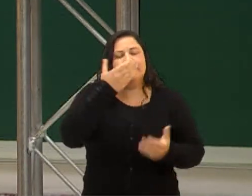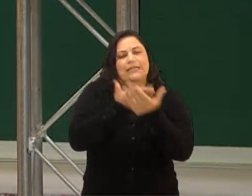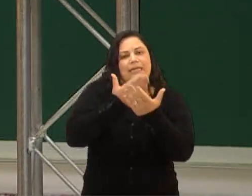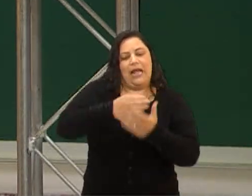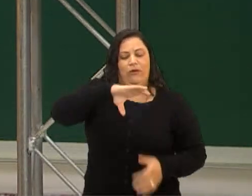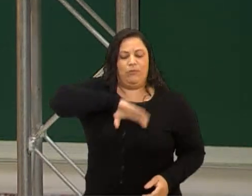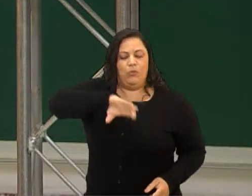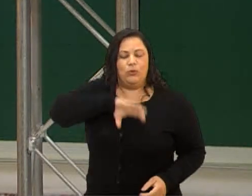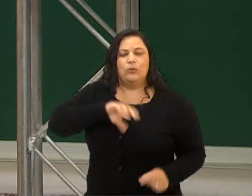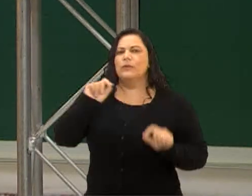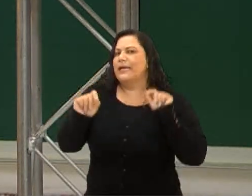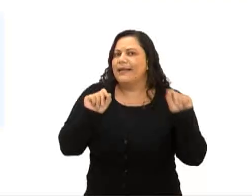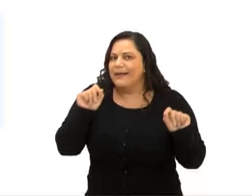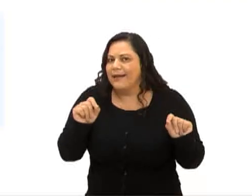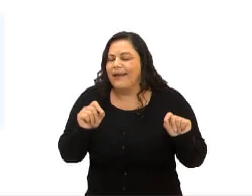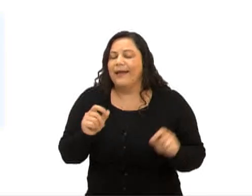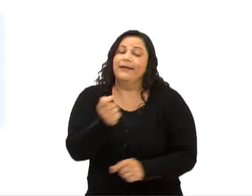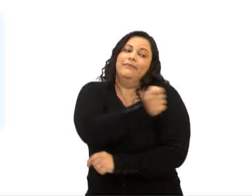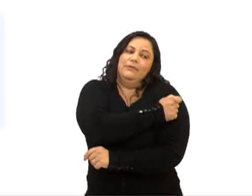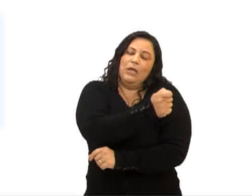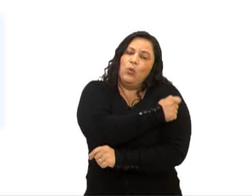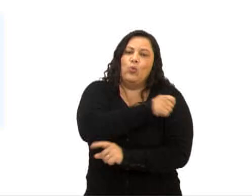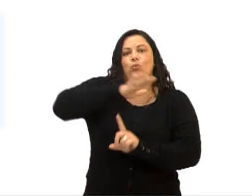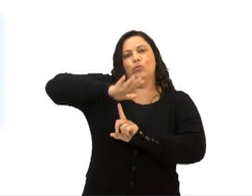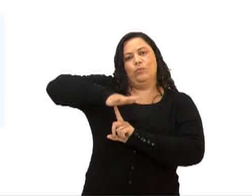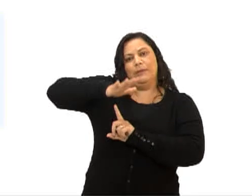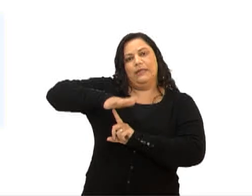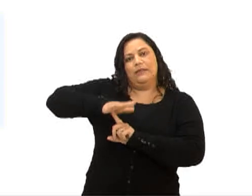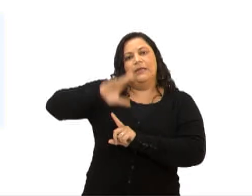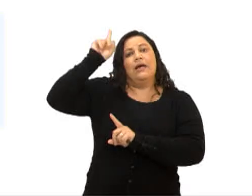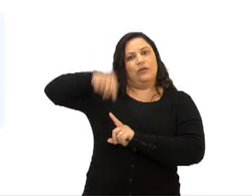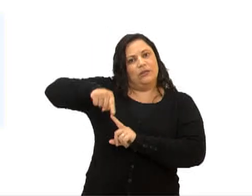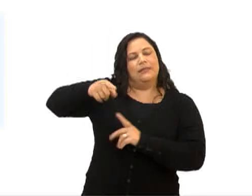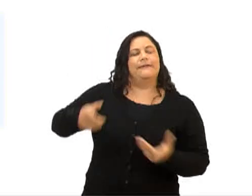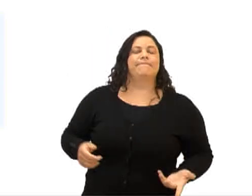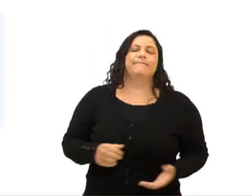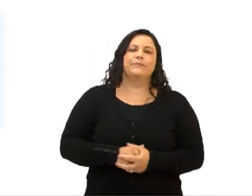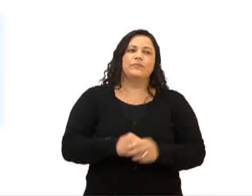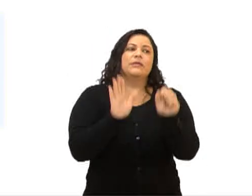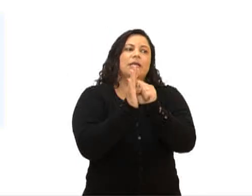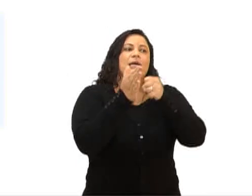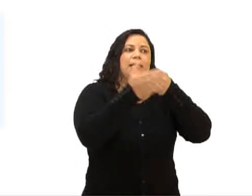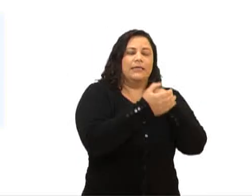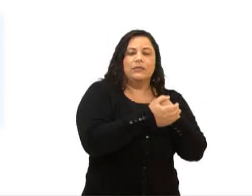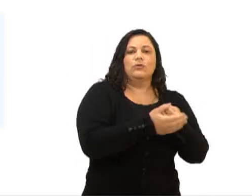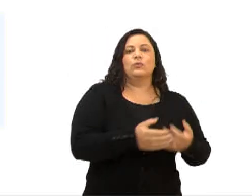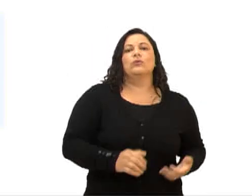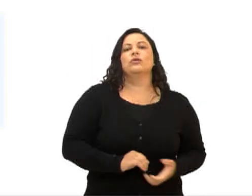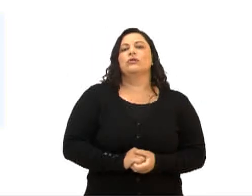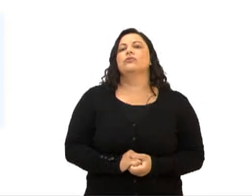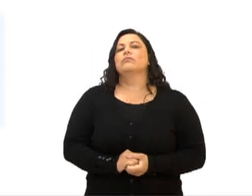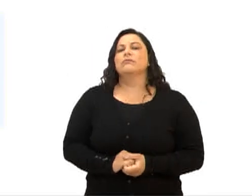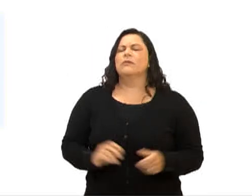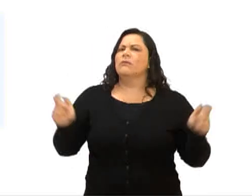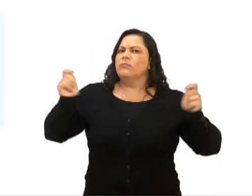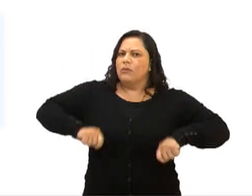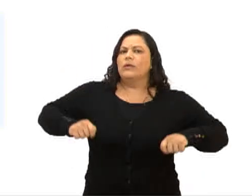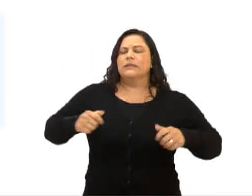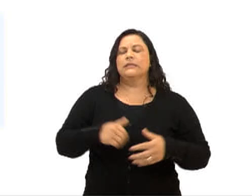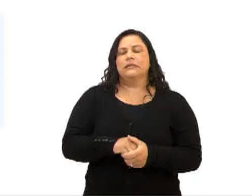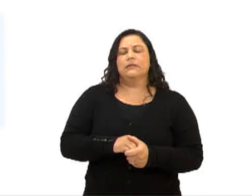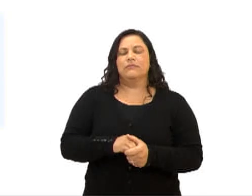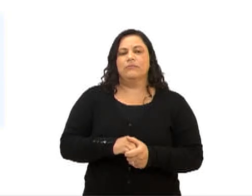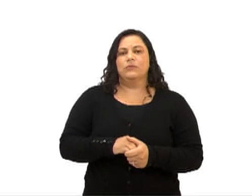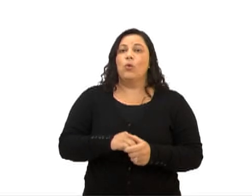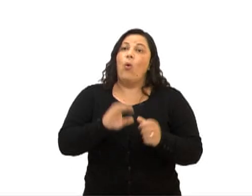Paraná. Então, eu tenho aí o sujeito determinado. Né? Quando está escondido, eles podem ser classificados de indeterminados